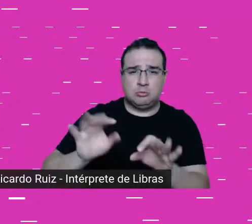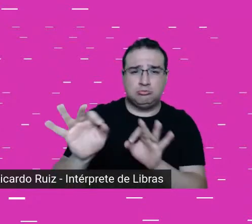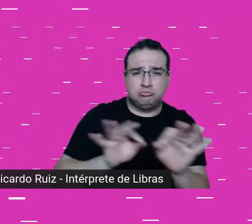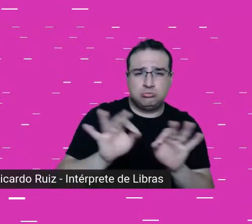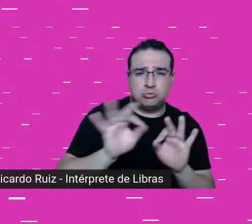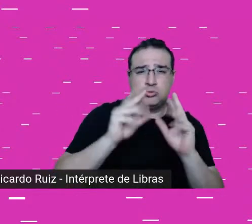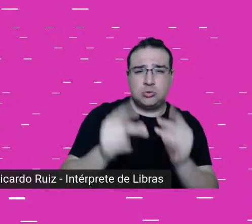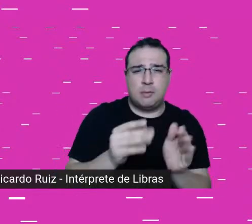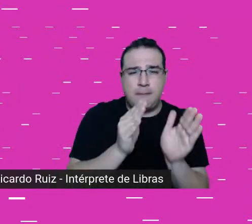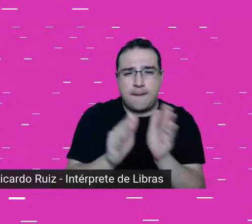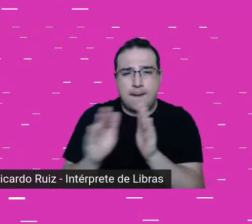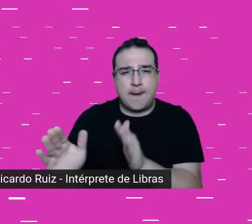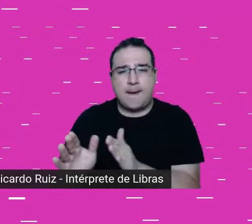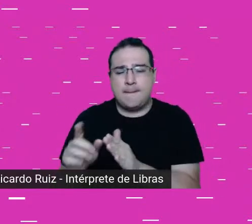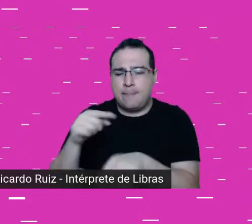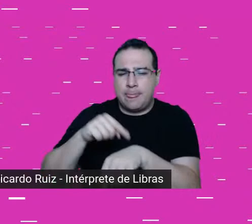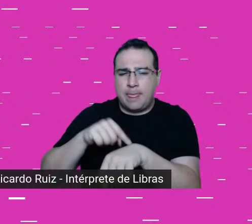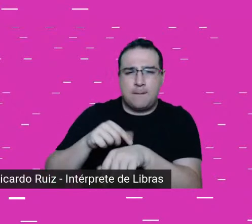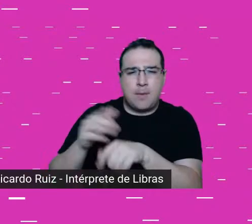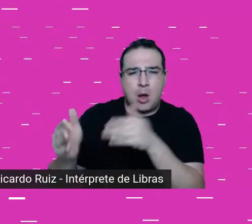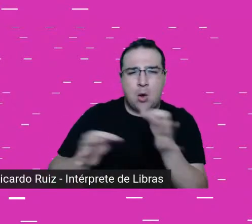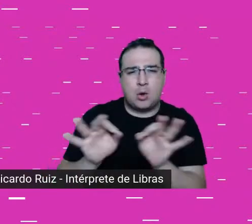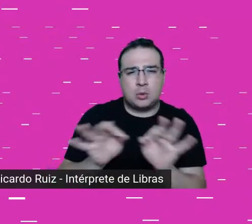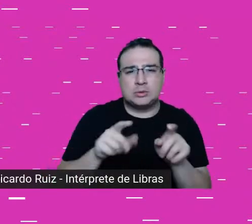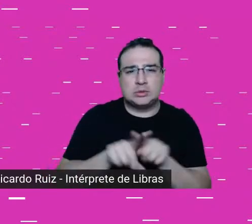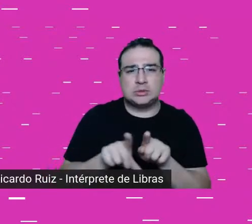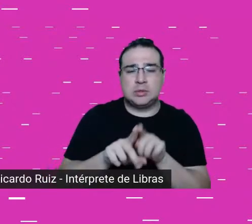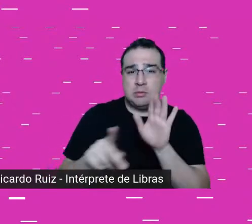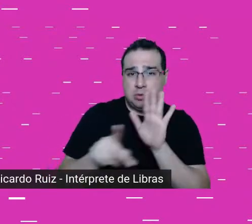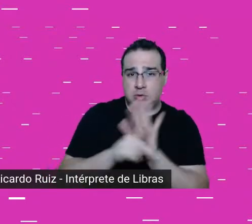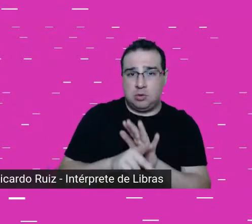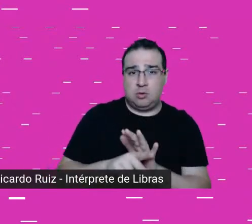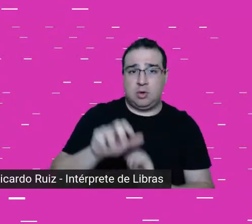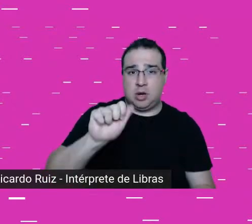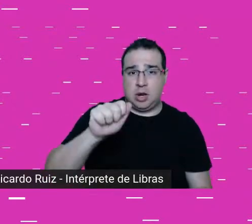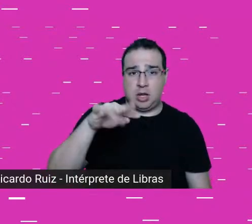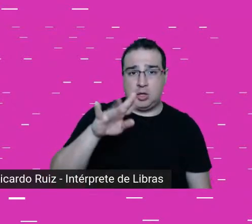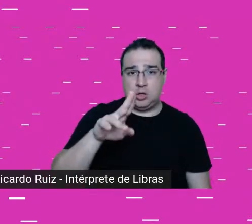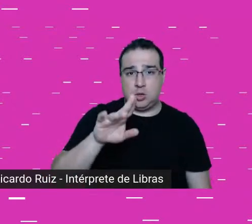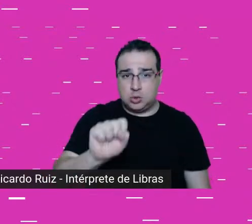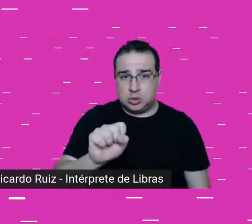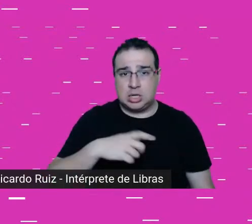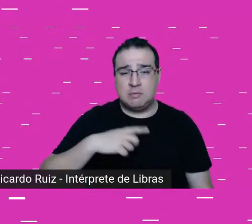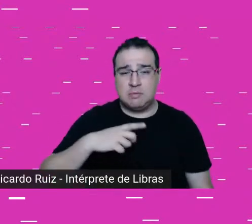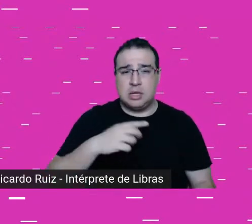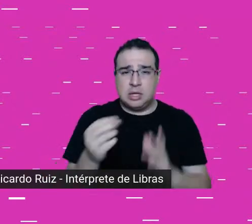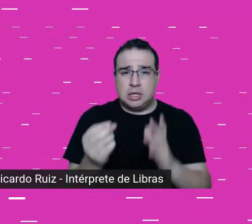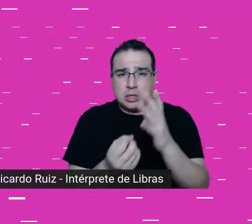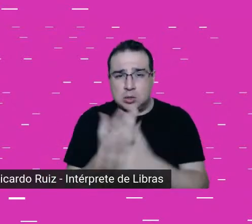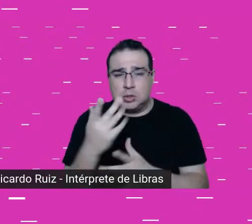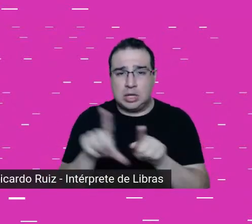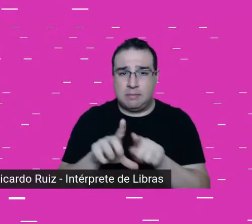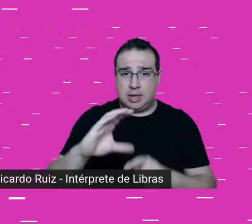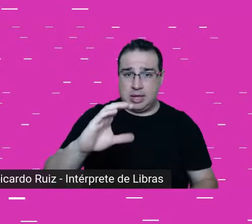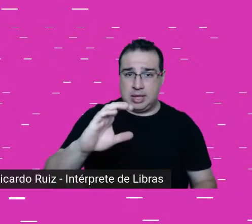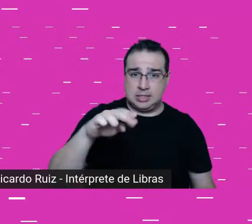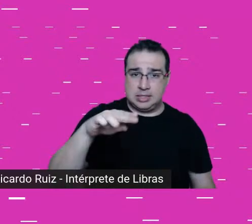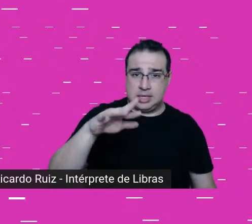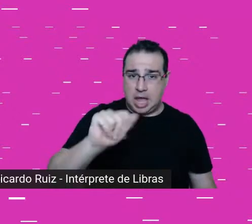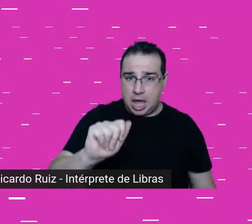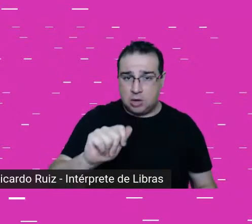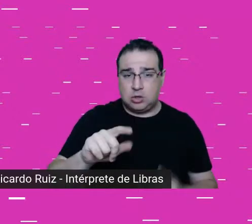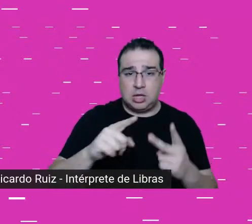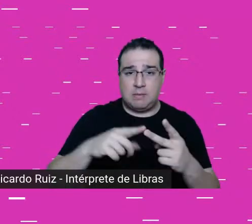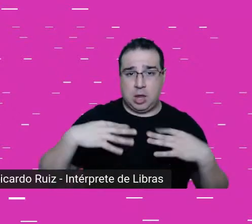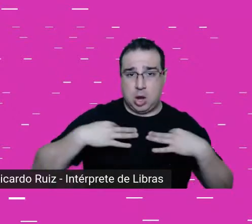dos processos criativos deste período, coordenados por Antunes. fez cenário e figurinos de Medeia 2